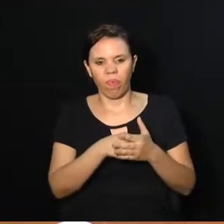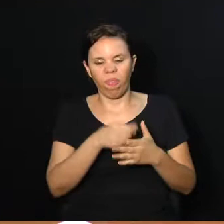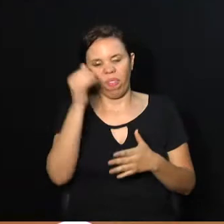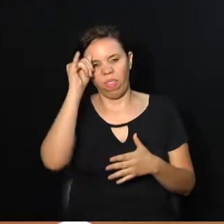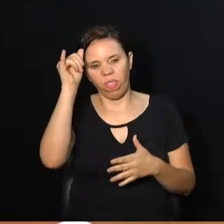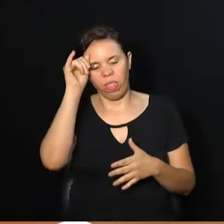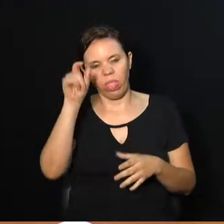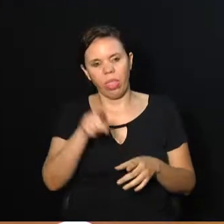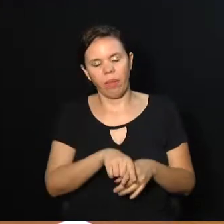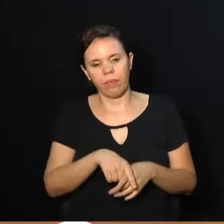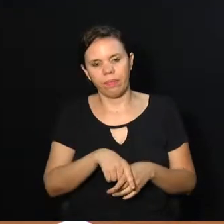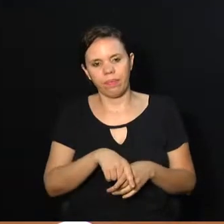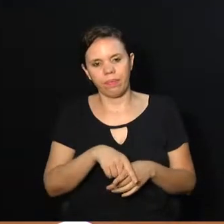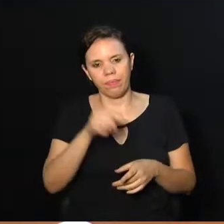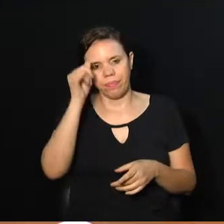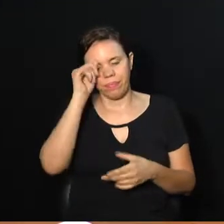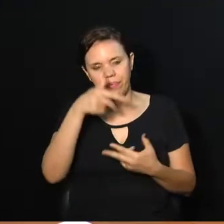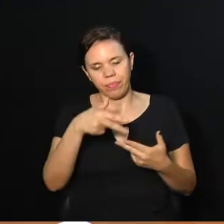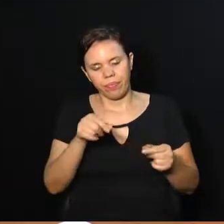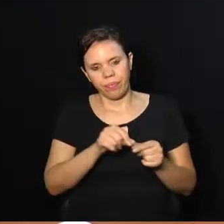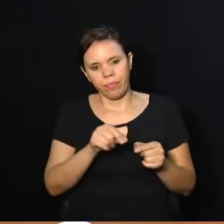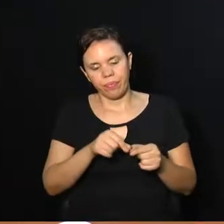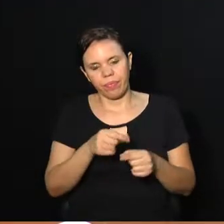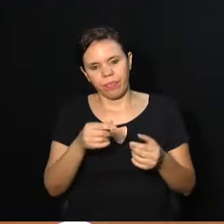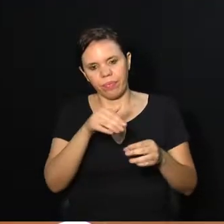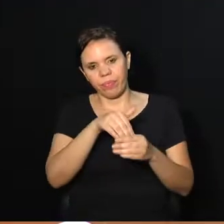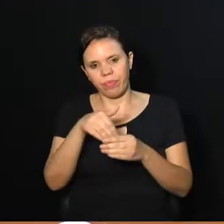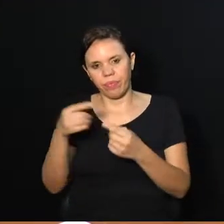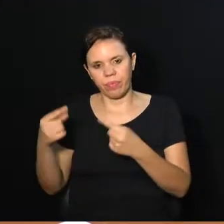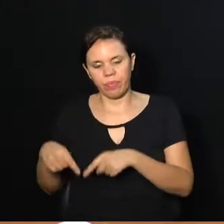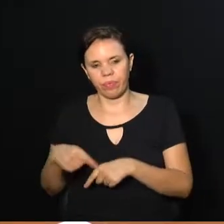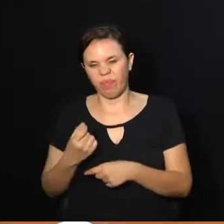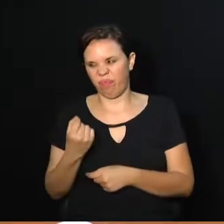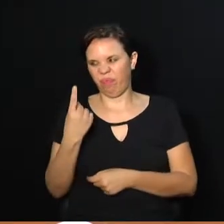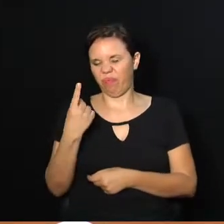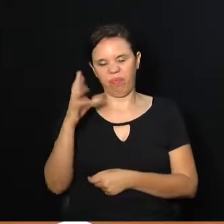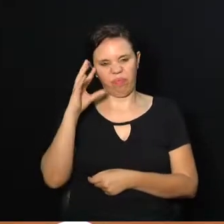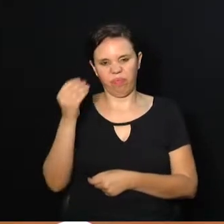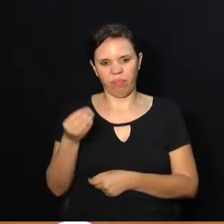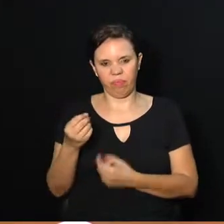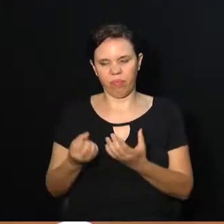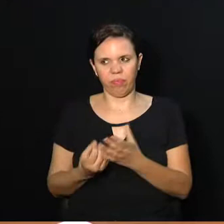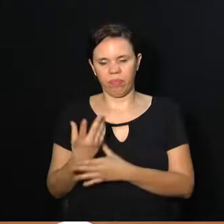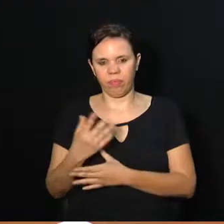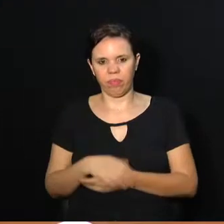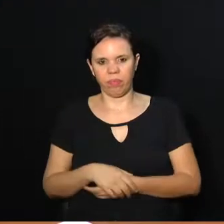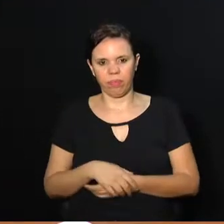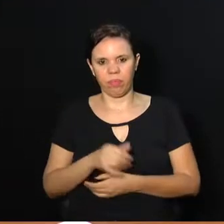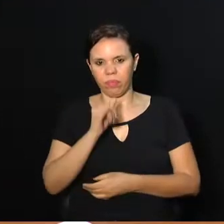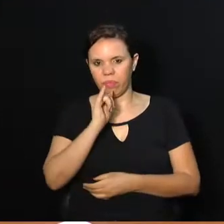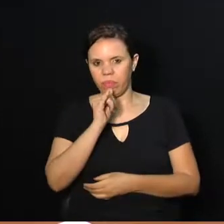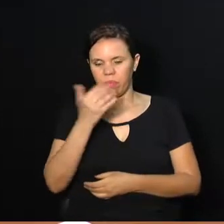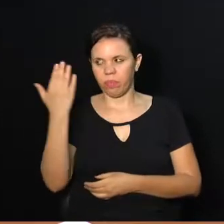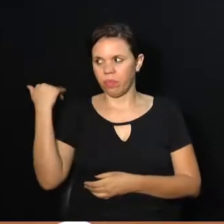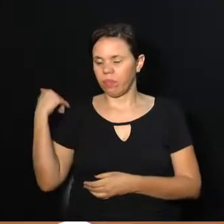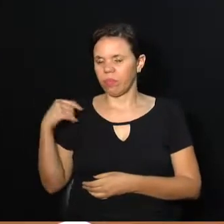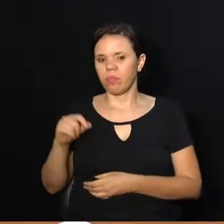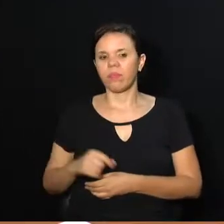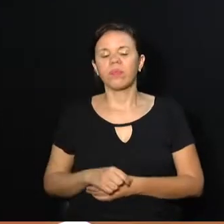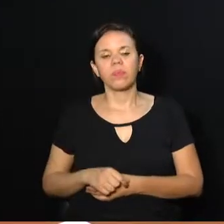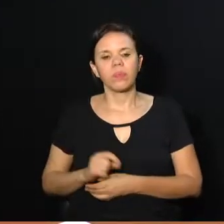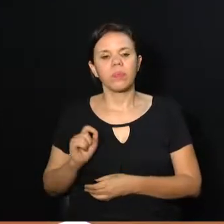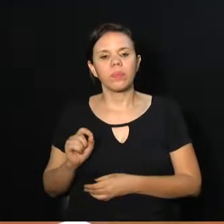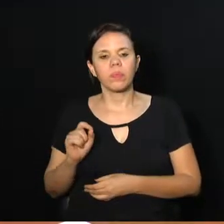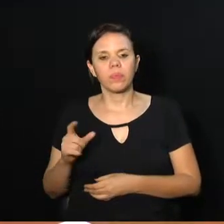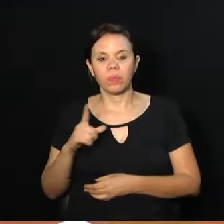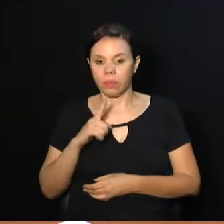corrupção, eles votam contra. Então, assim, é esquisito, né? Não dá para entender as coisas que acontecem. E eu falei na última sessão, falei, olha, eu